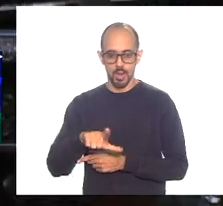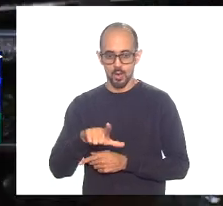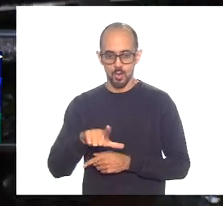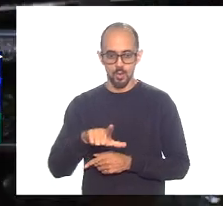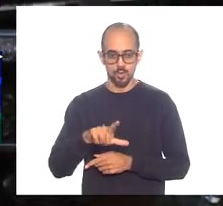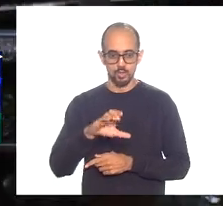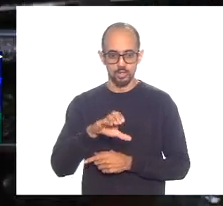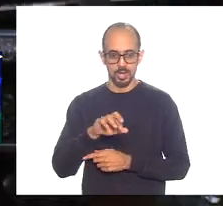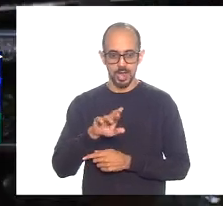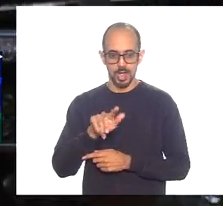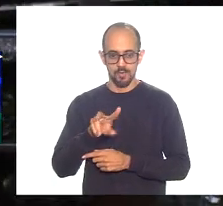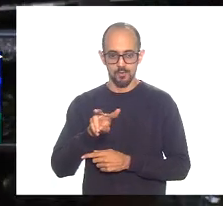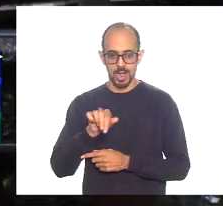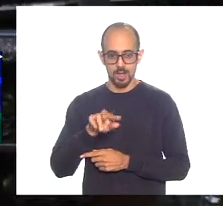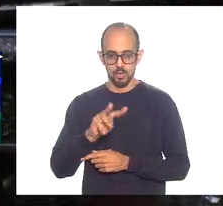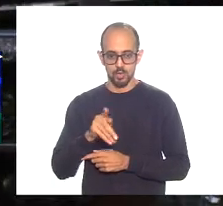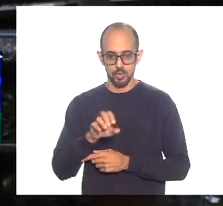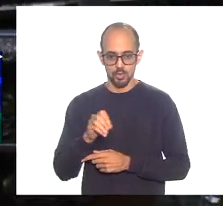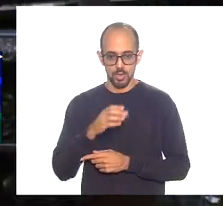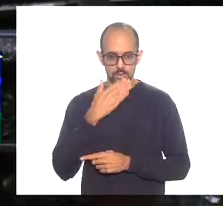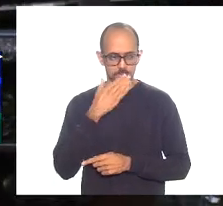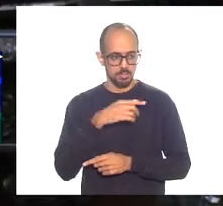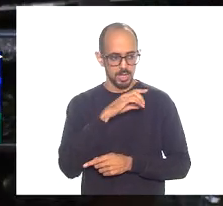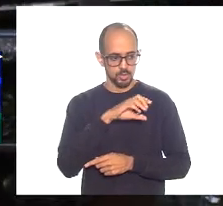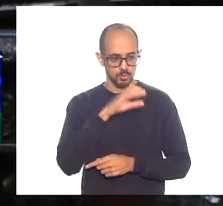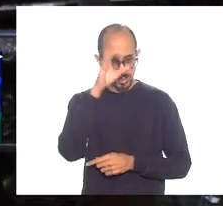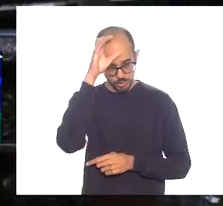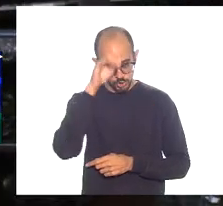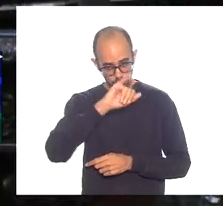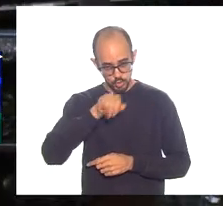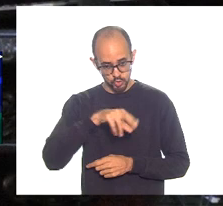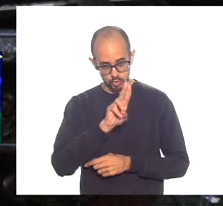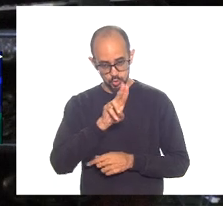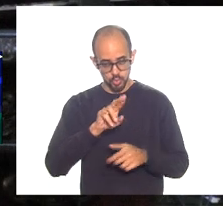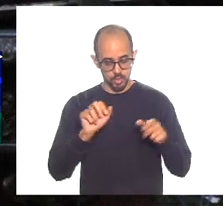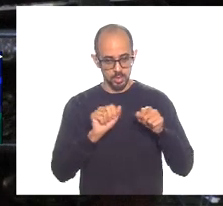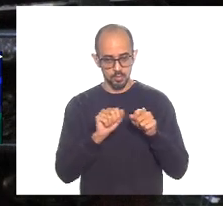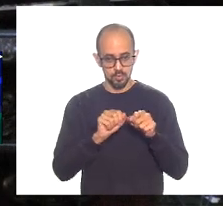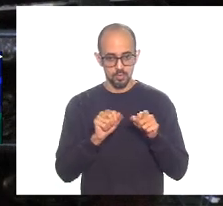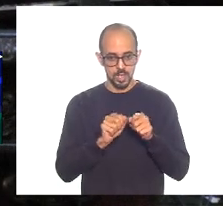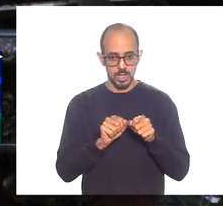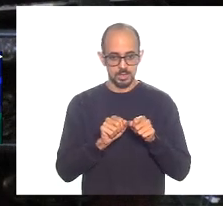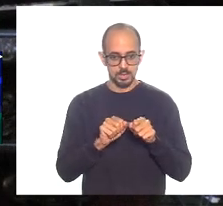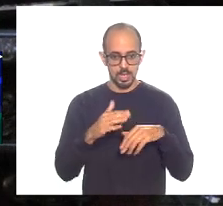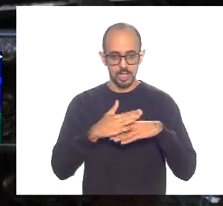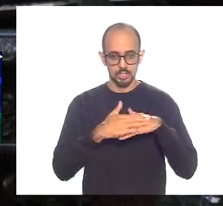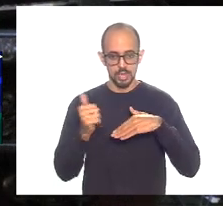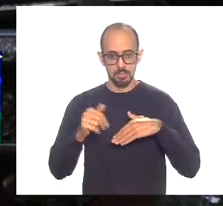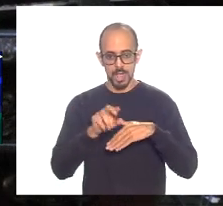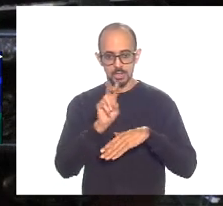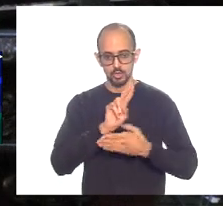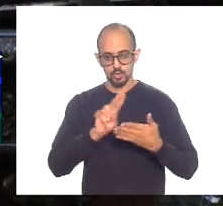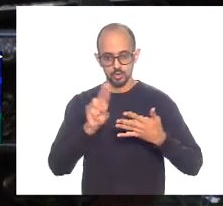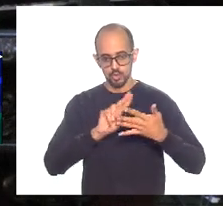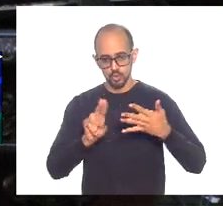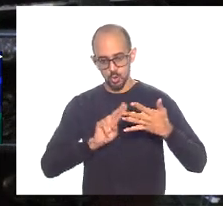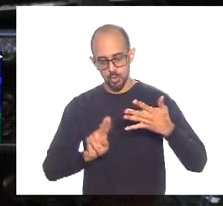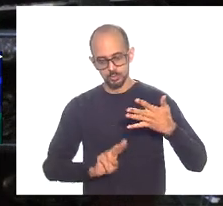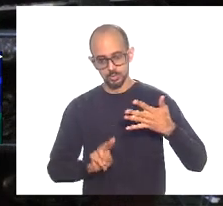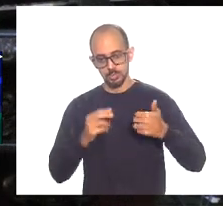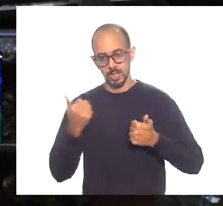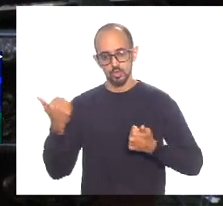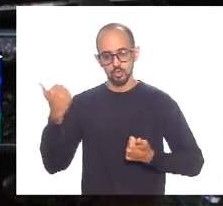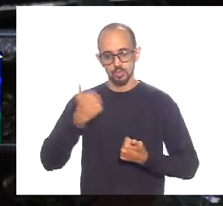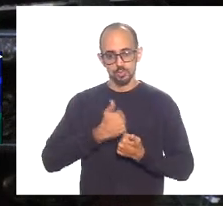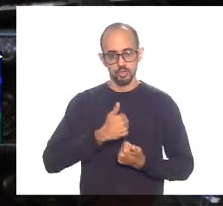eu peço a deputado a tia Ju ela possa proceder a chamada nominal para votação do corregedor